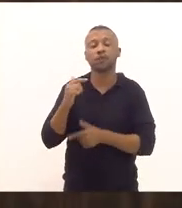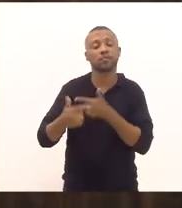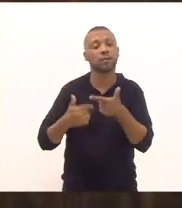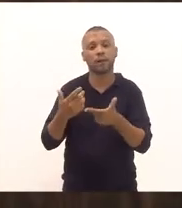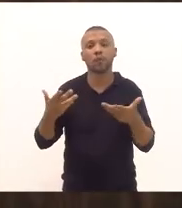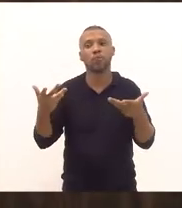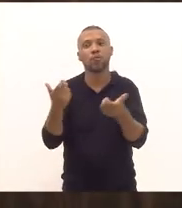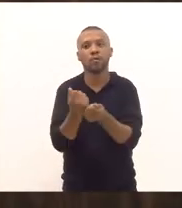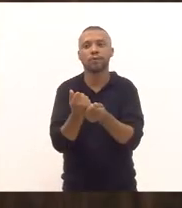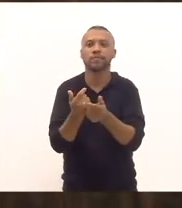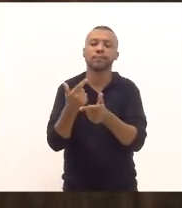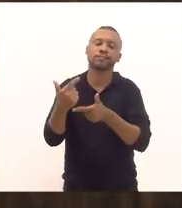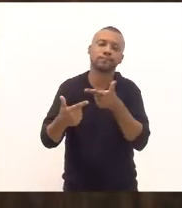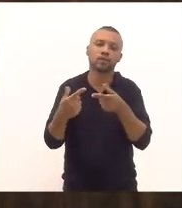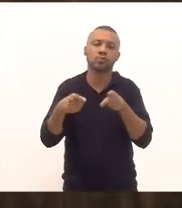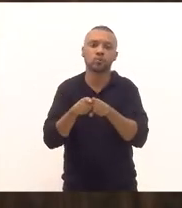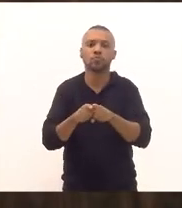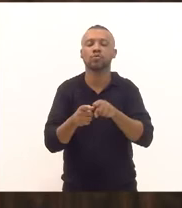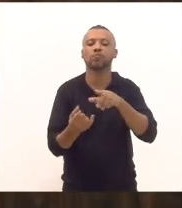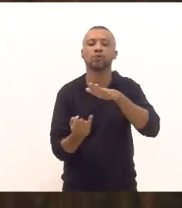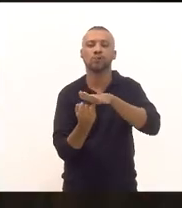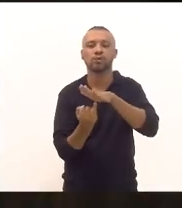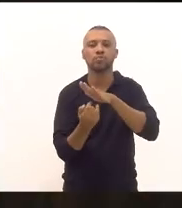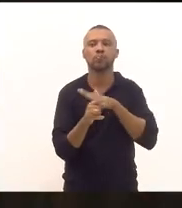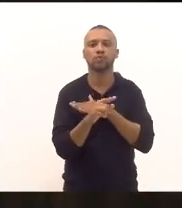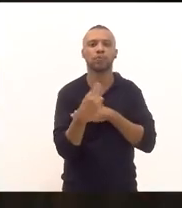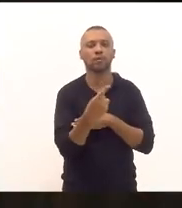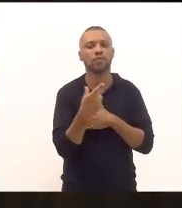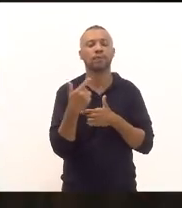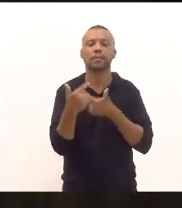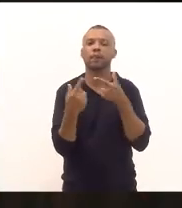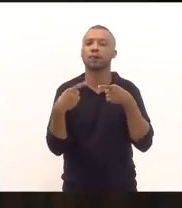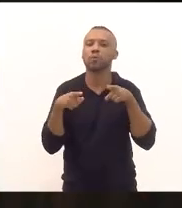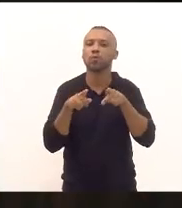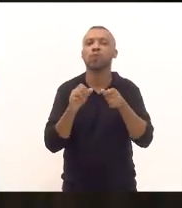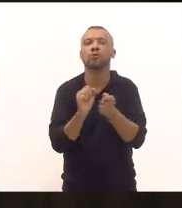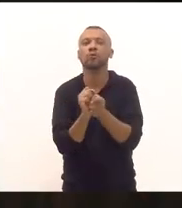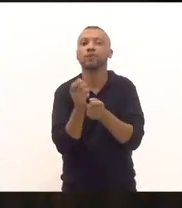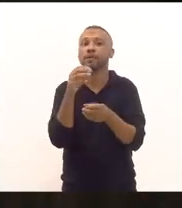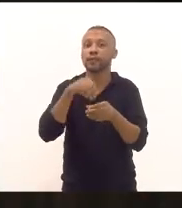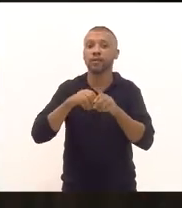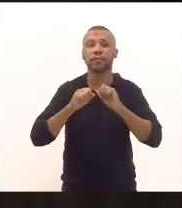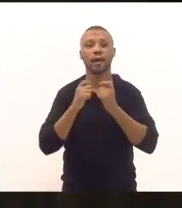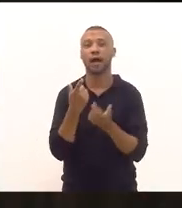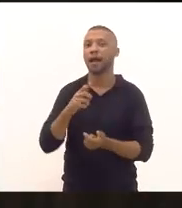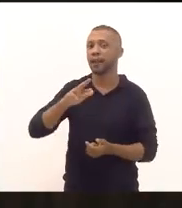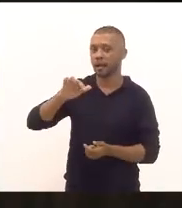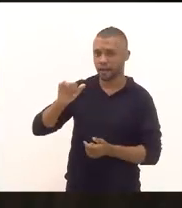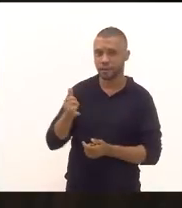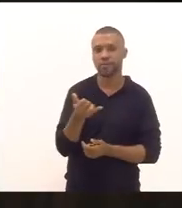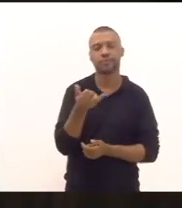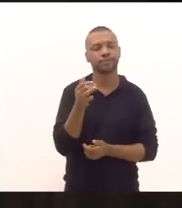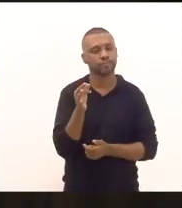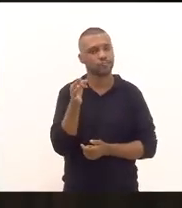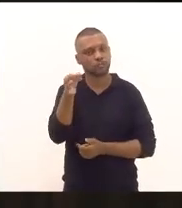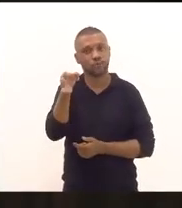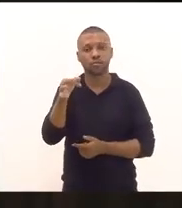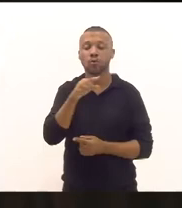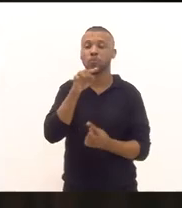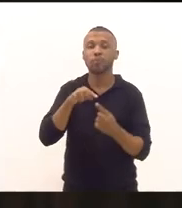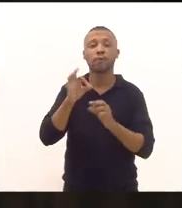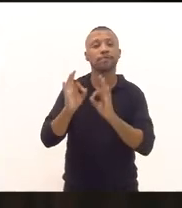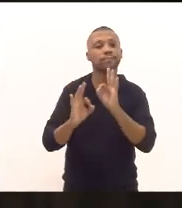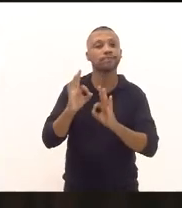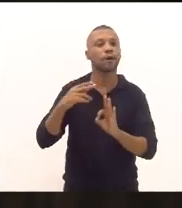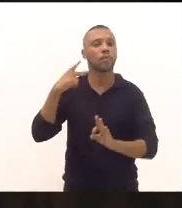trabalho excelente que tem feito com o Observatório e a gente vai fazer muito trabalho junto também dentro da sua casa e para tocar políticas